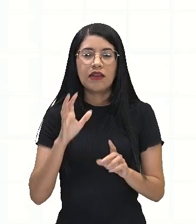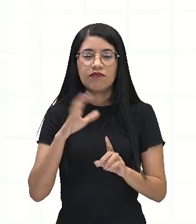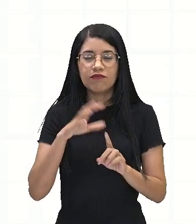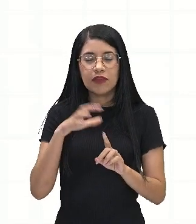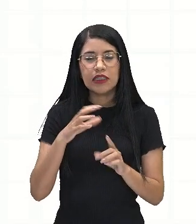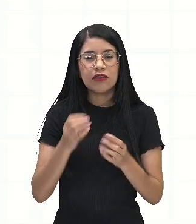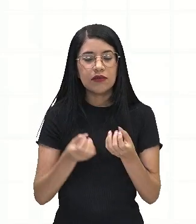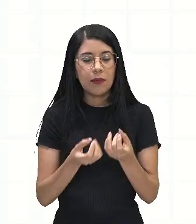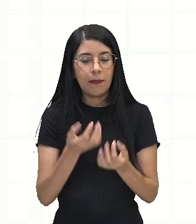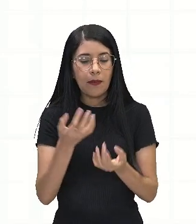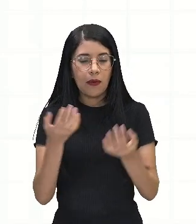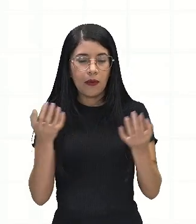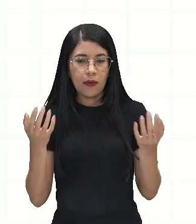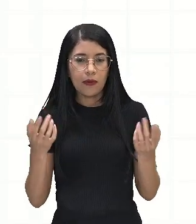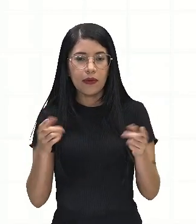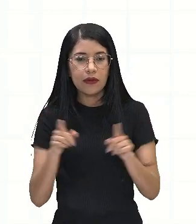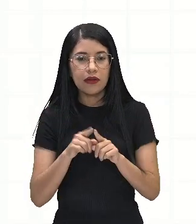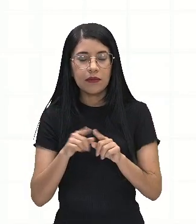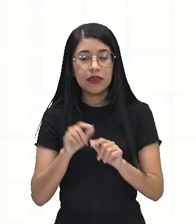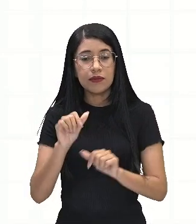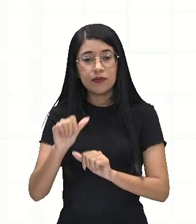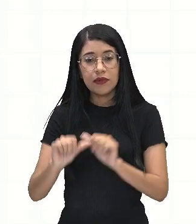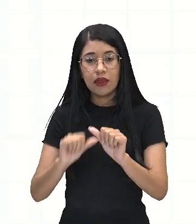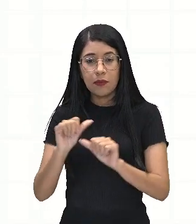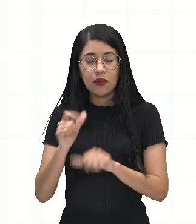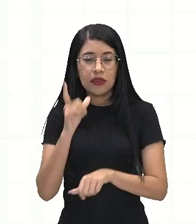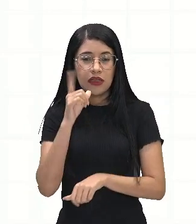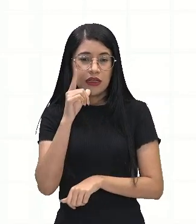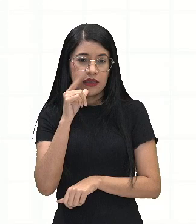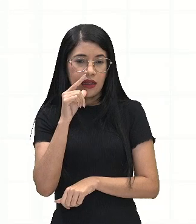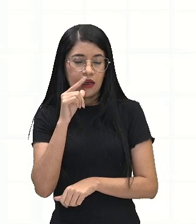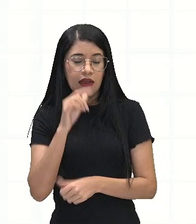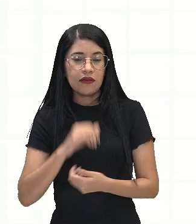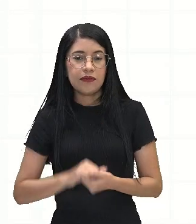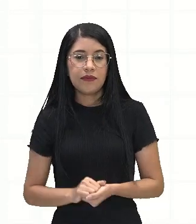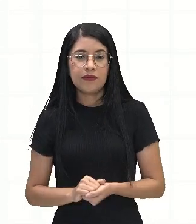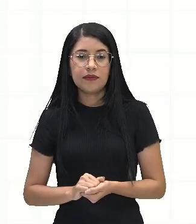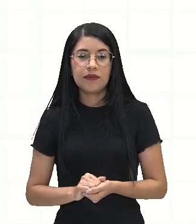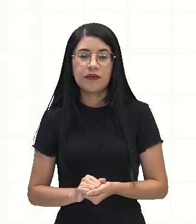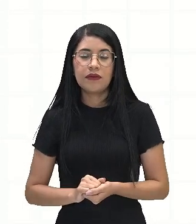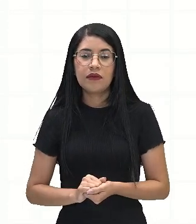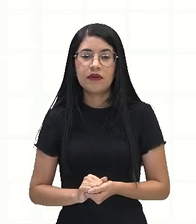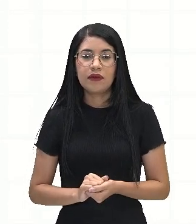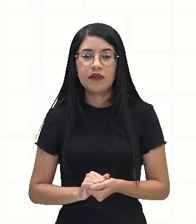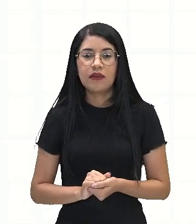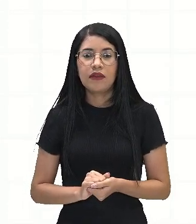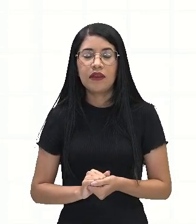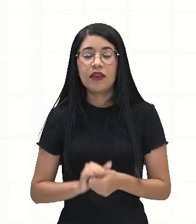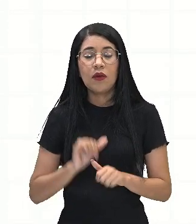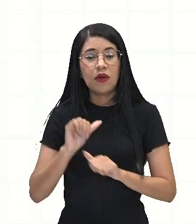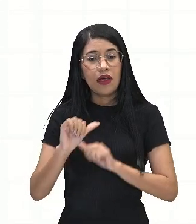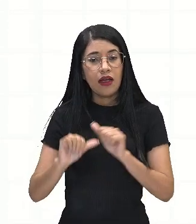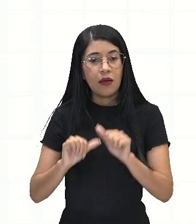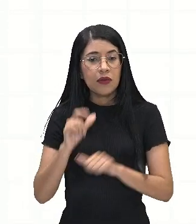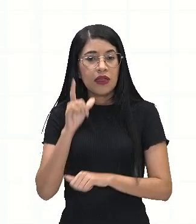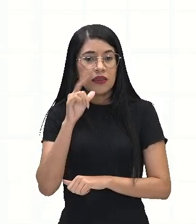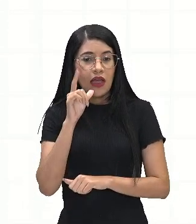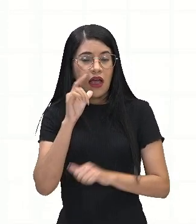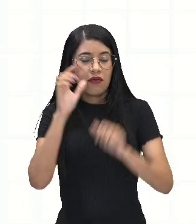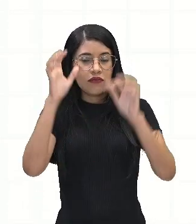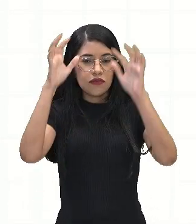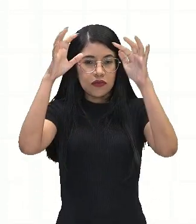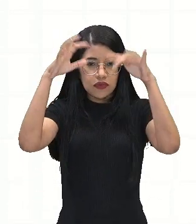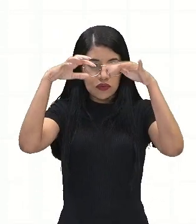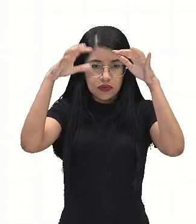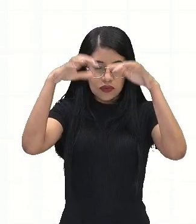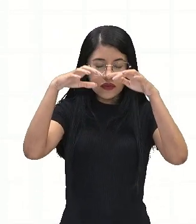incêndios. Alterações nos ciclos hidrológicos. E aí é quando eu falo em alteração dos ciclos das chuvas, que